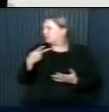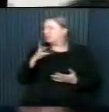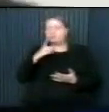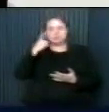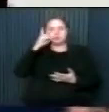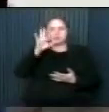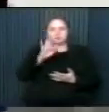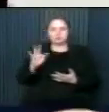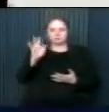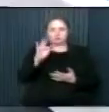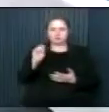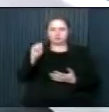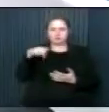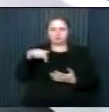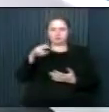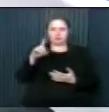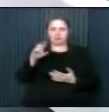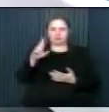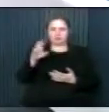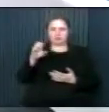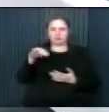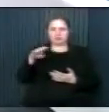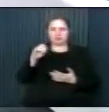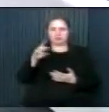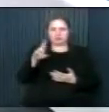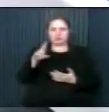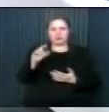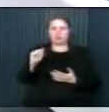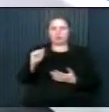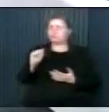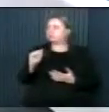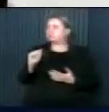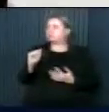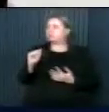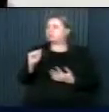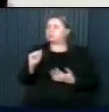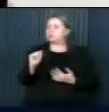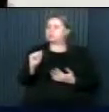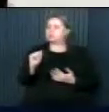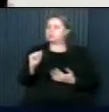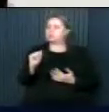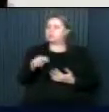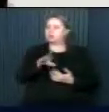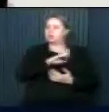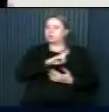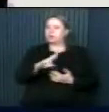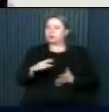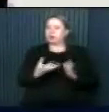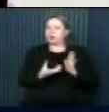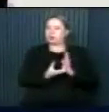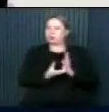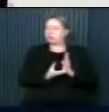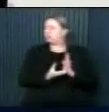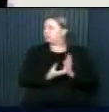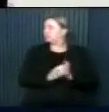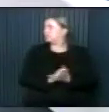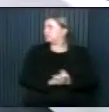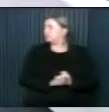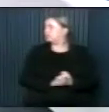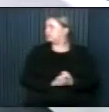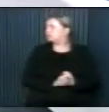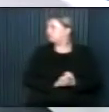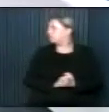deputado federal André Moura, que falará pela Câmara dos Deputados.